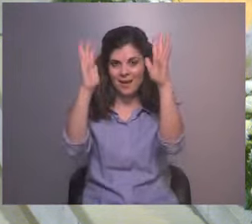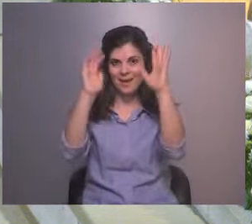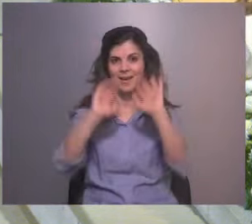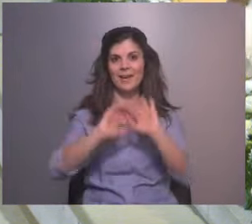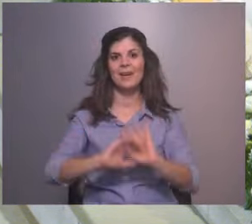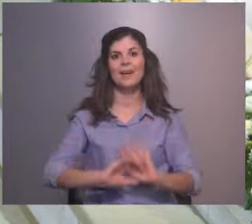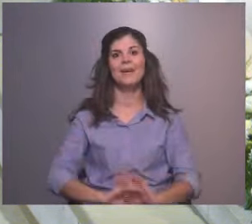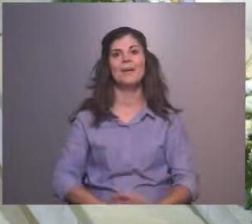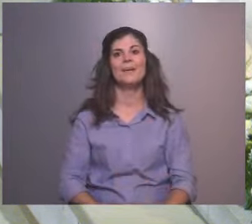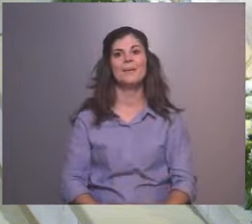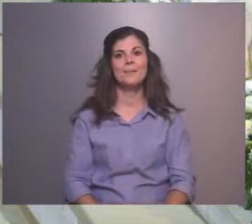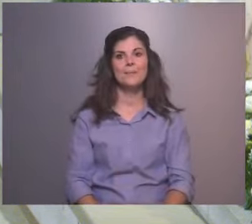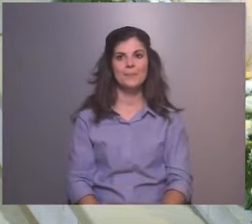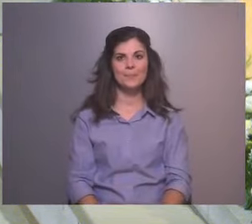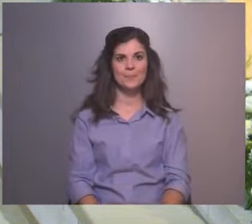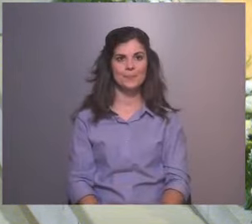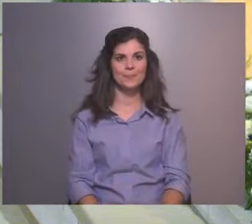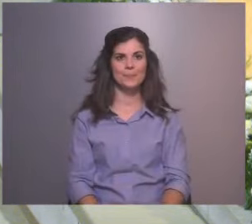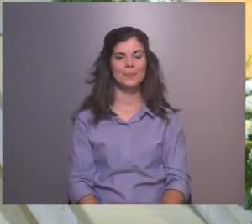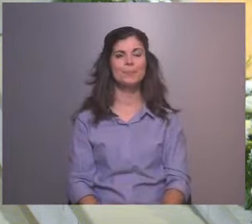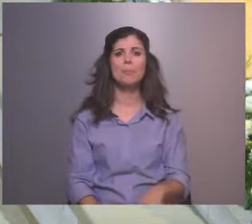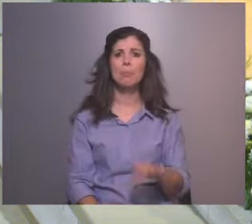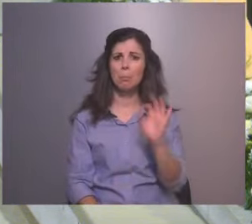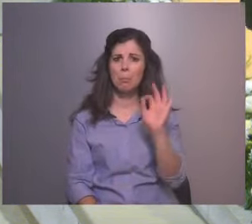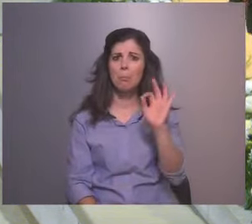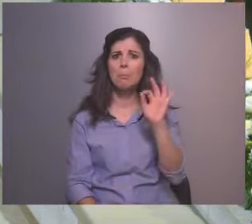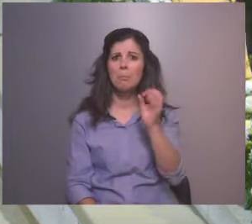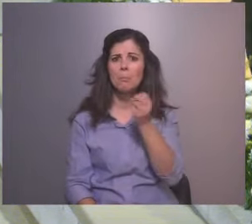Aleluia,